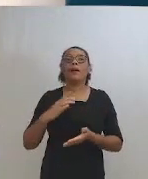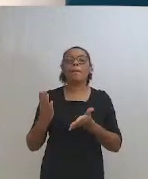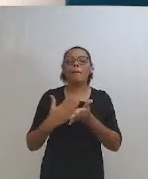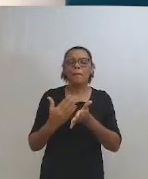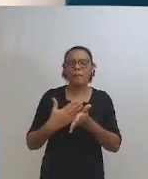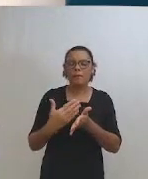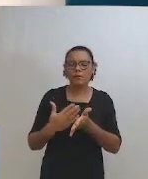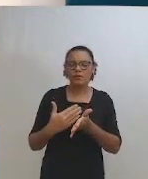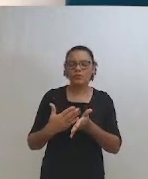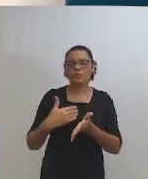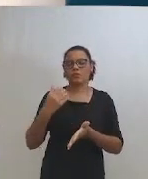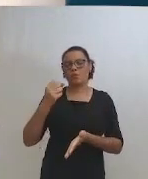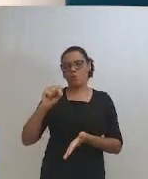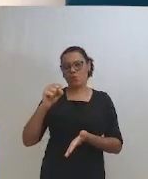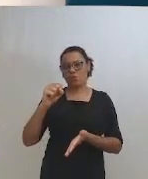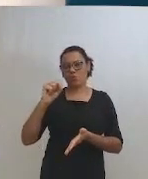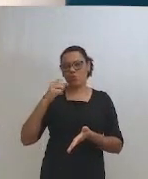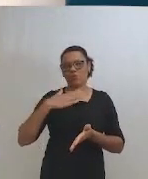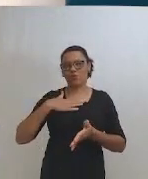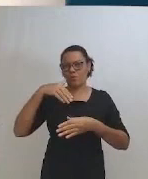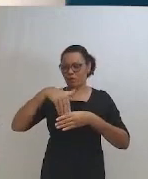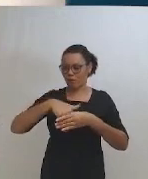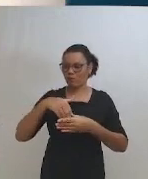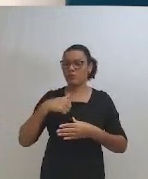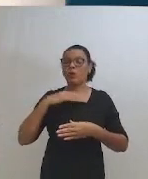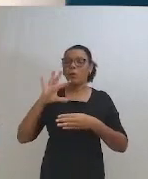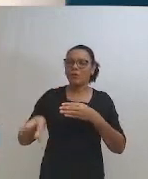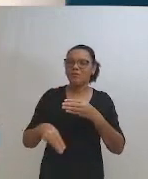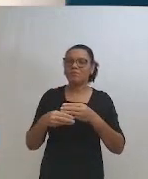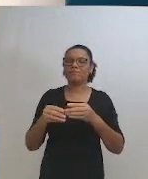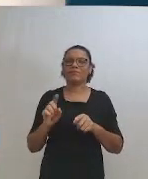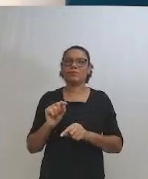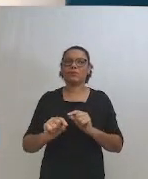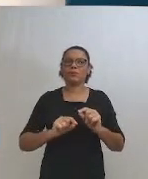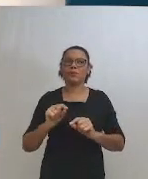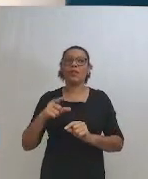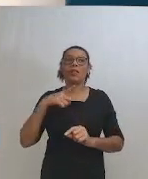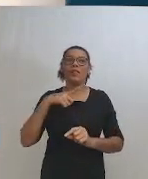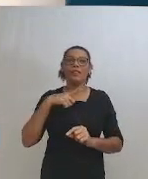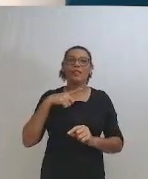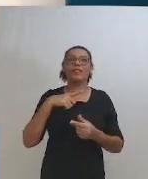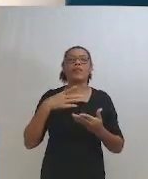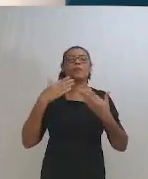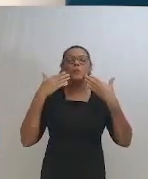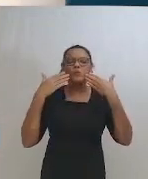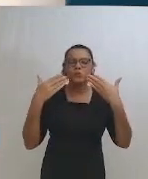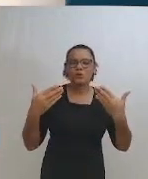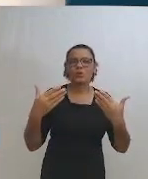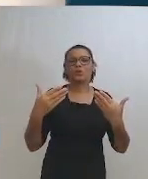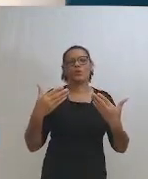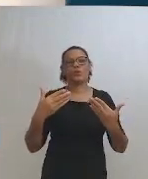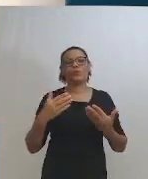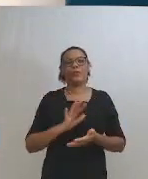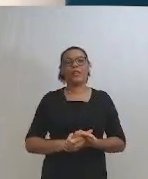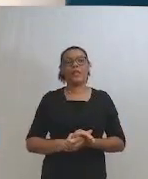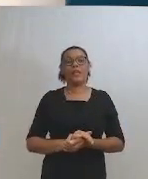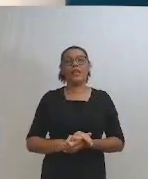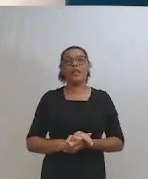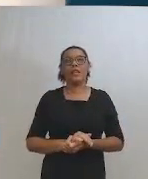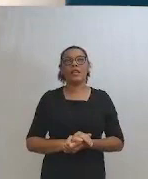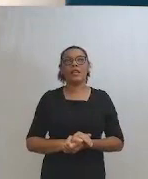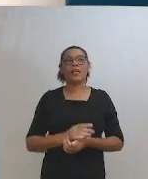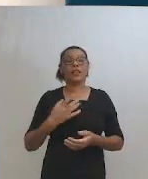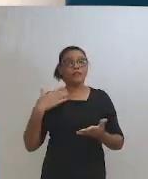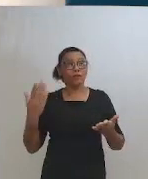do meu voto. E eu acrescento que tampouco demonstrou que os precedentes indicados na decisão